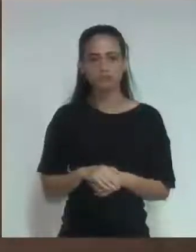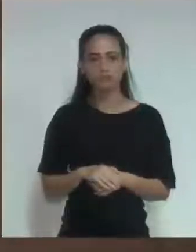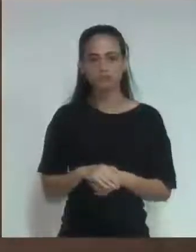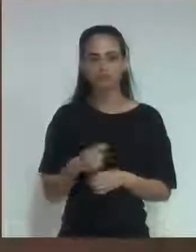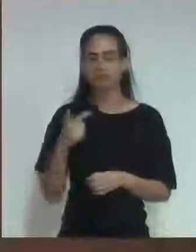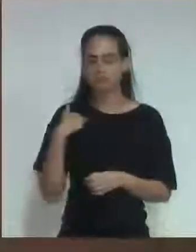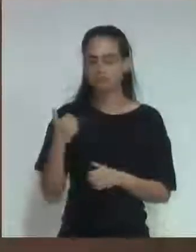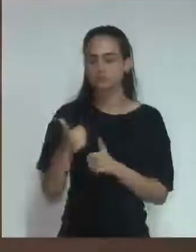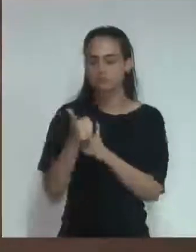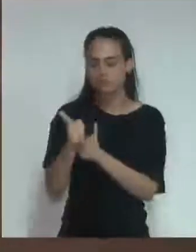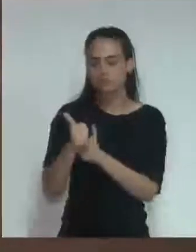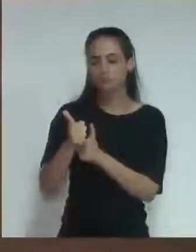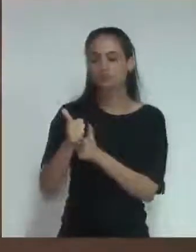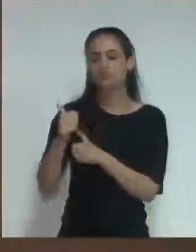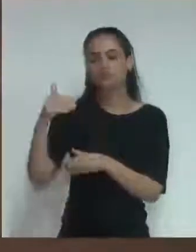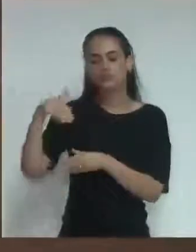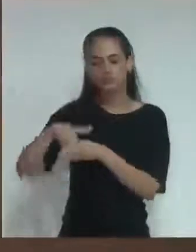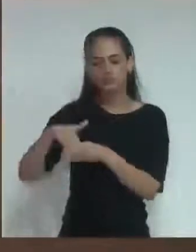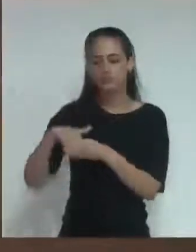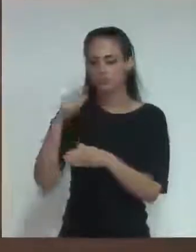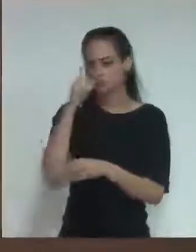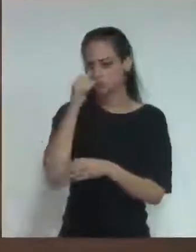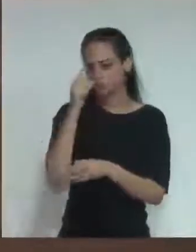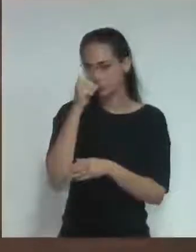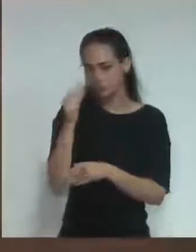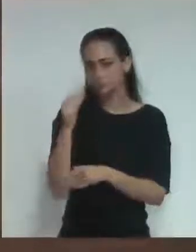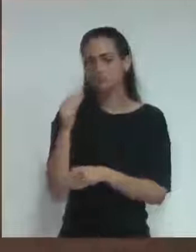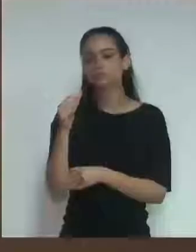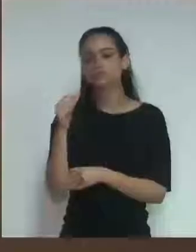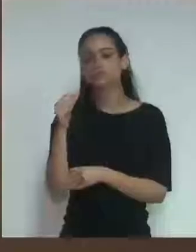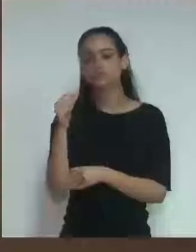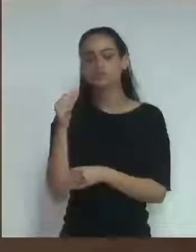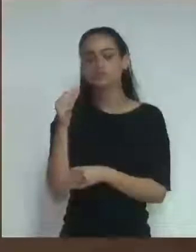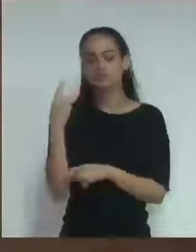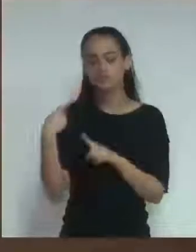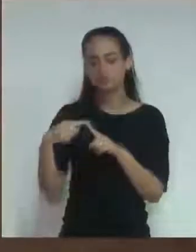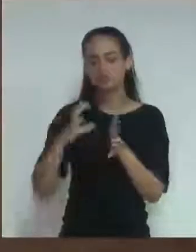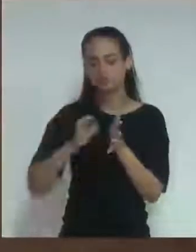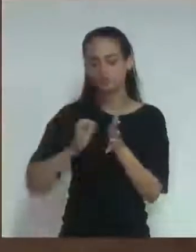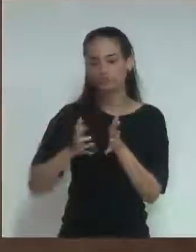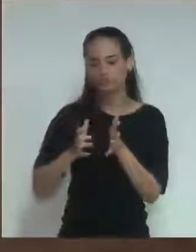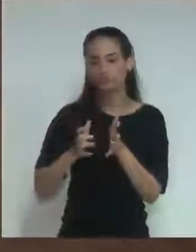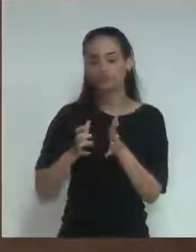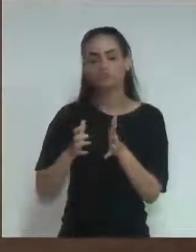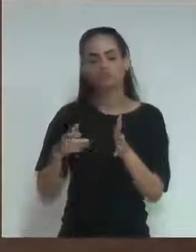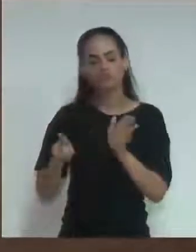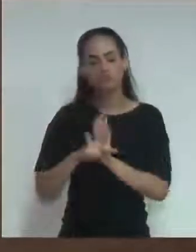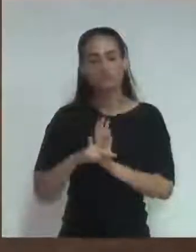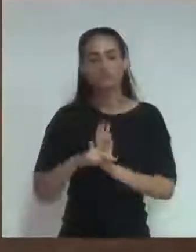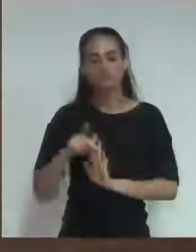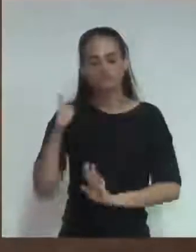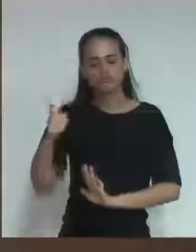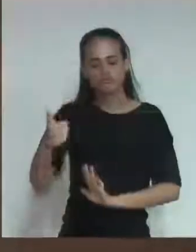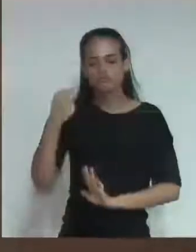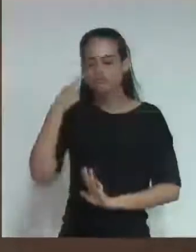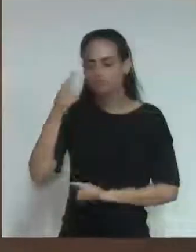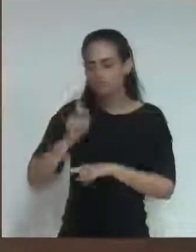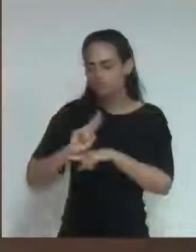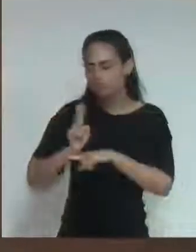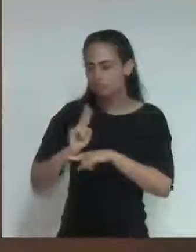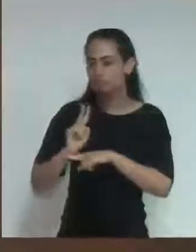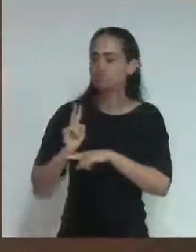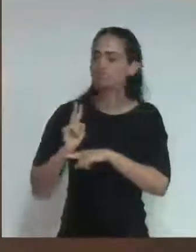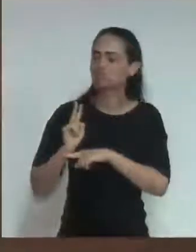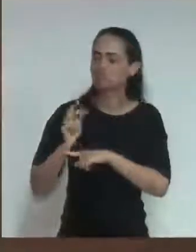fazia parte, votei em Geraldo Alckmin, não só por essa questão, porque eu acho que fez um bom trabalho no governo do Estado e tinha um perfil adequado para um momento